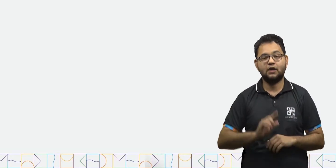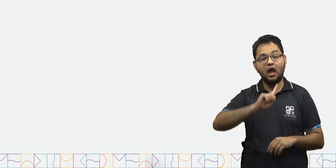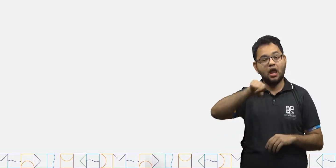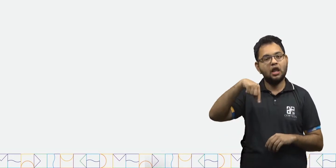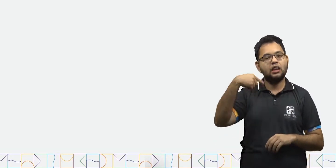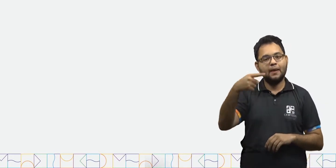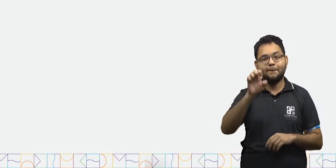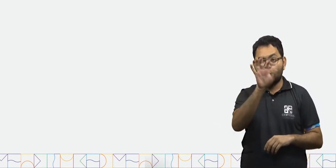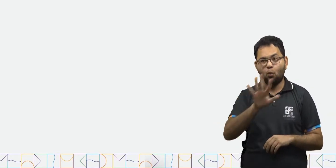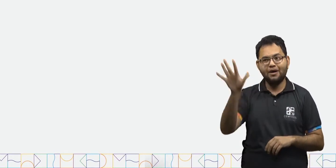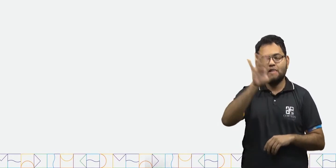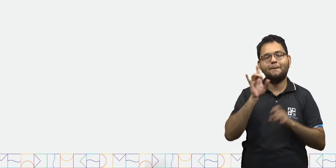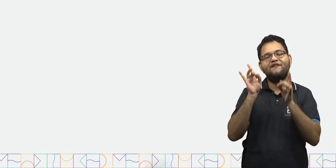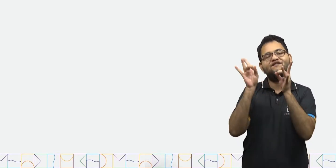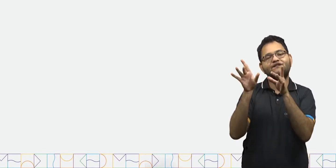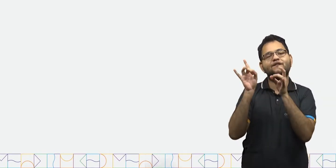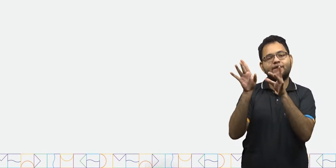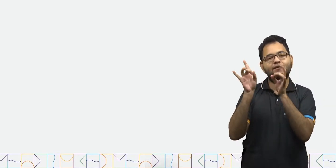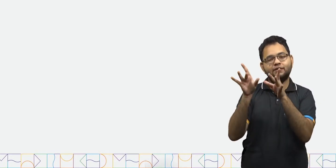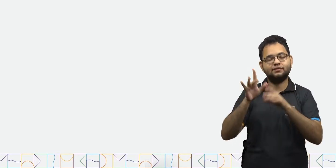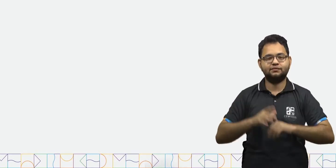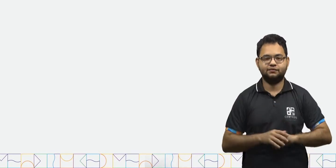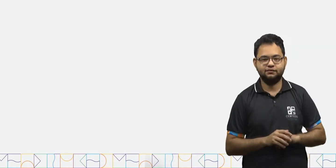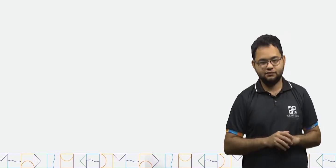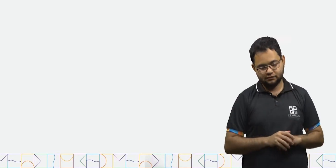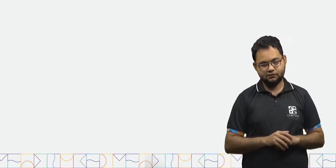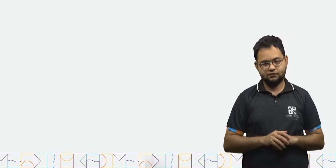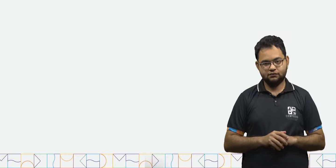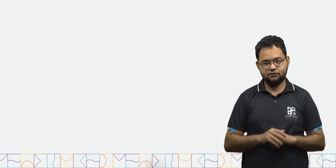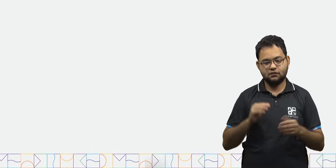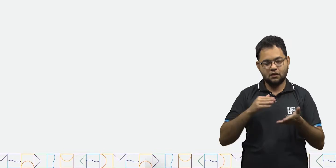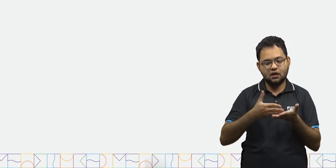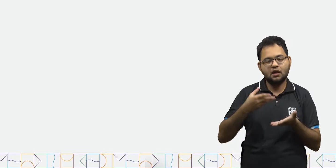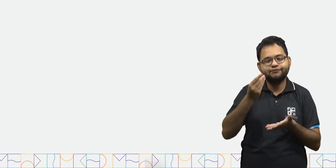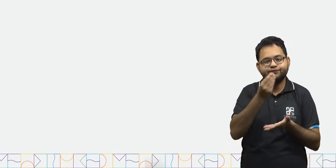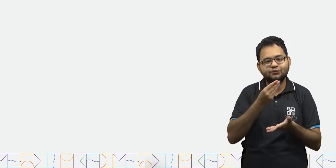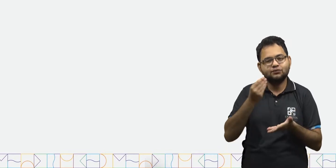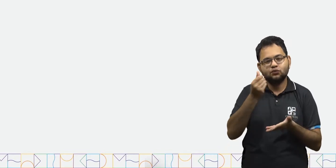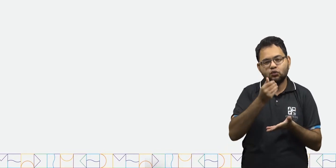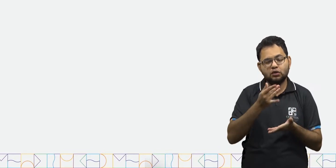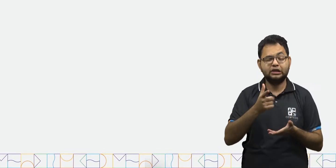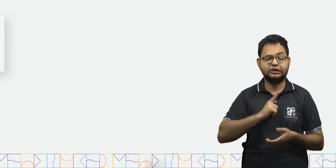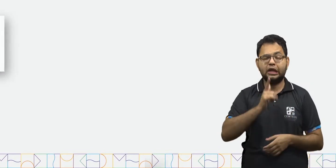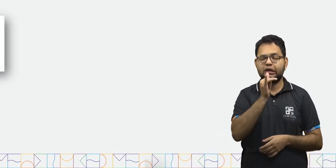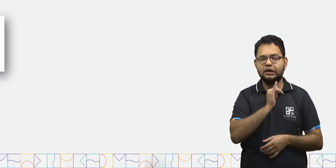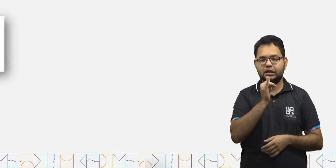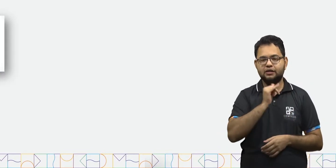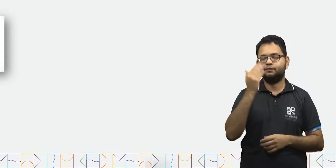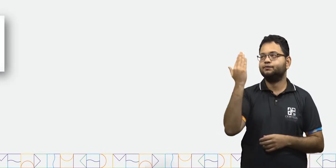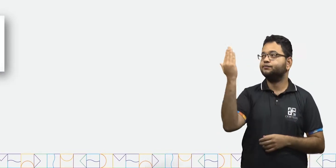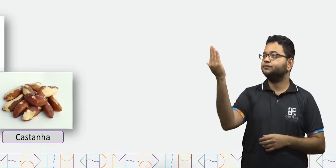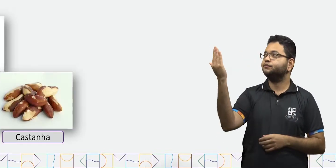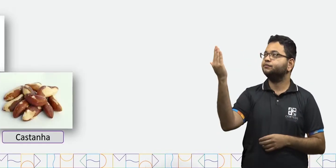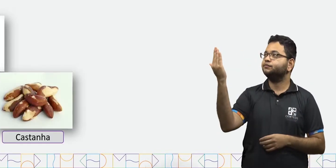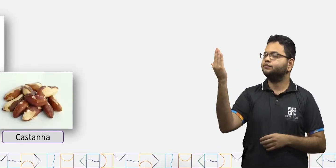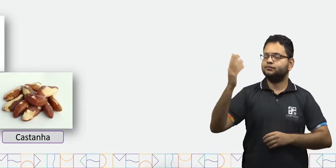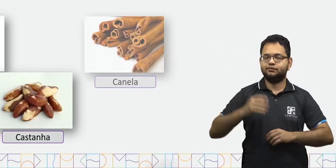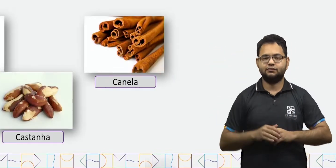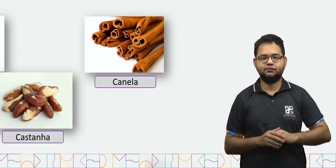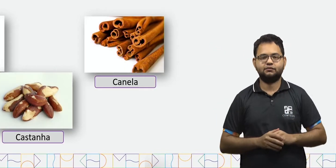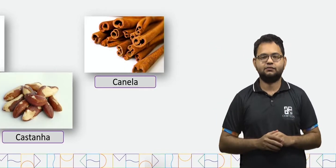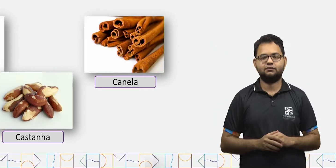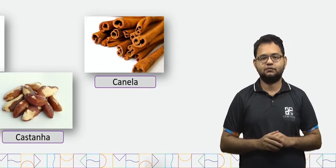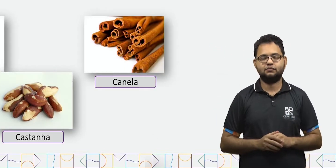depois comercializadas no mercado europeu. Entre as chamadas drogas do sertão, destacamos cravo,